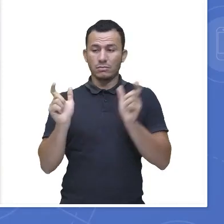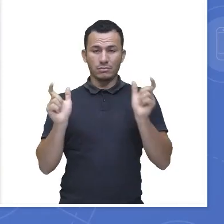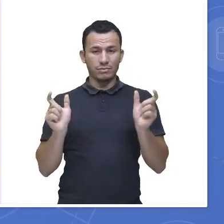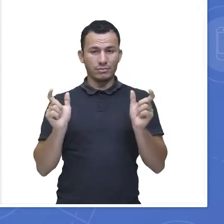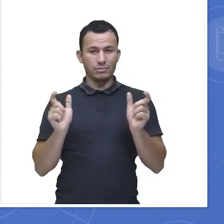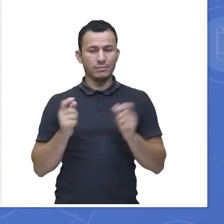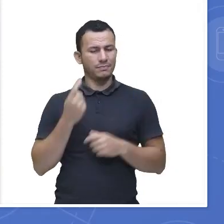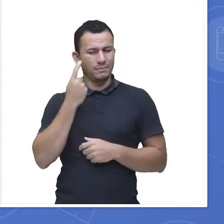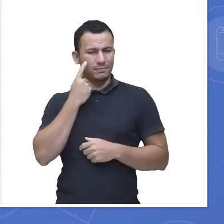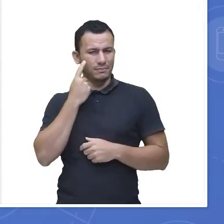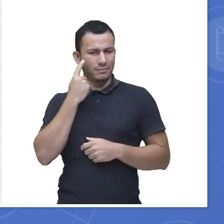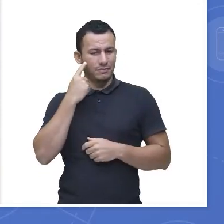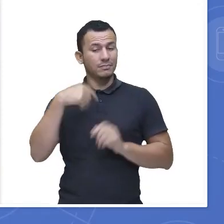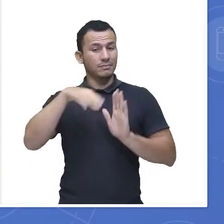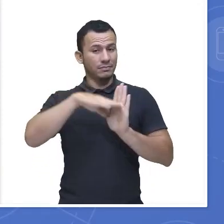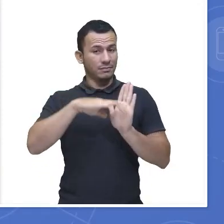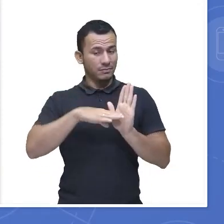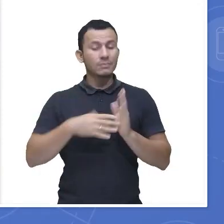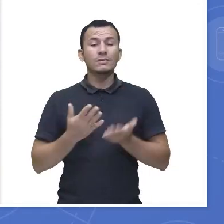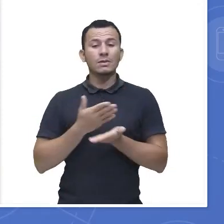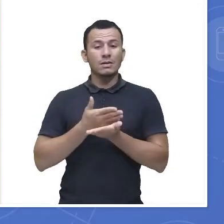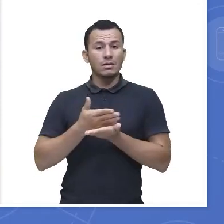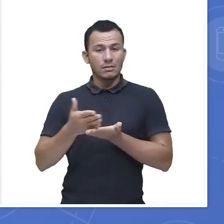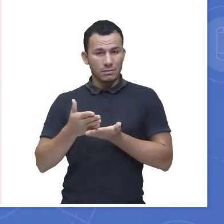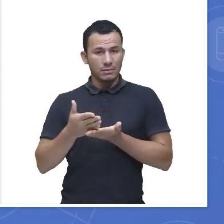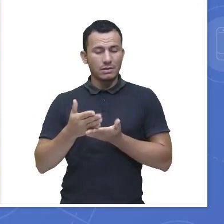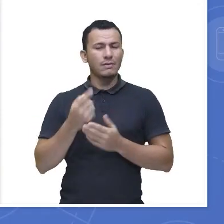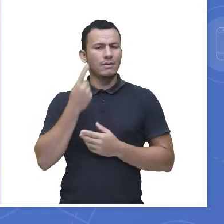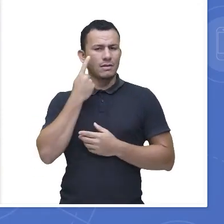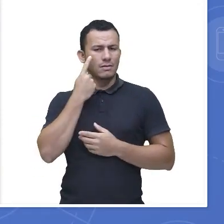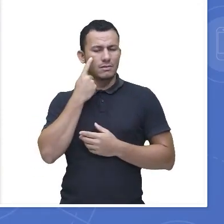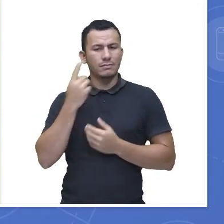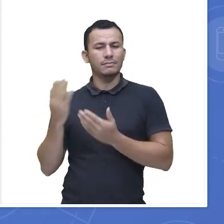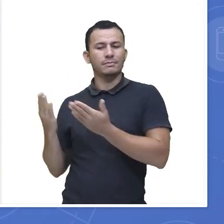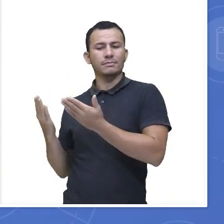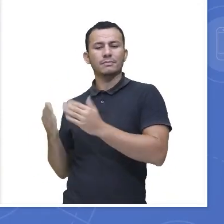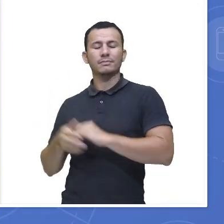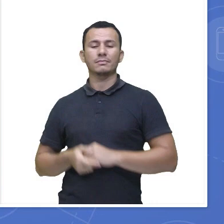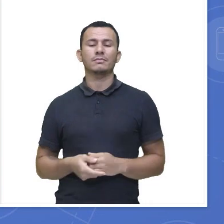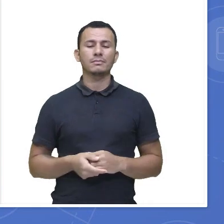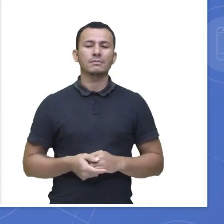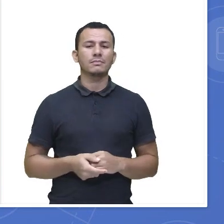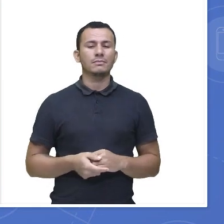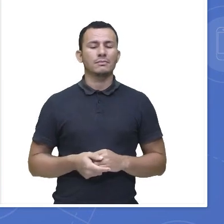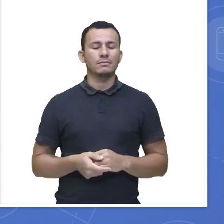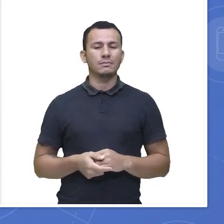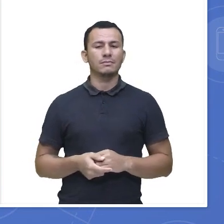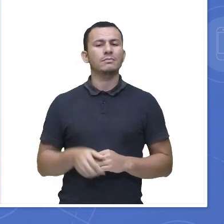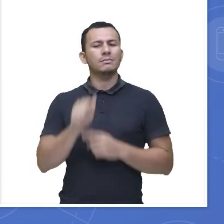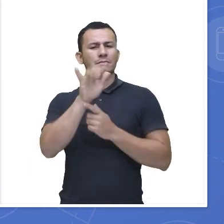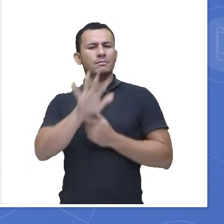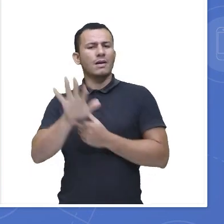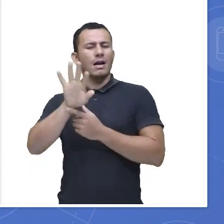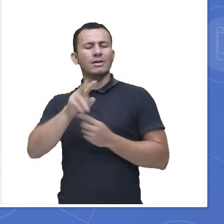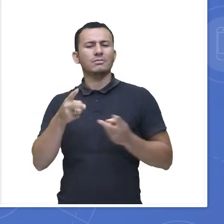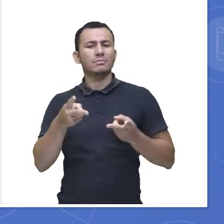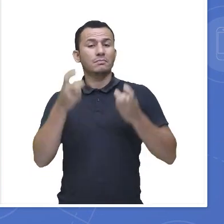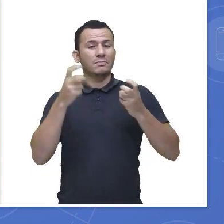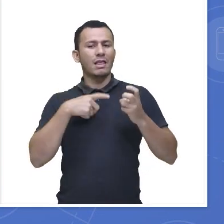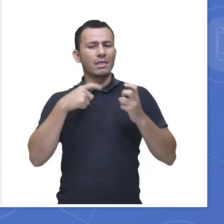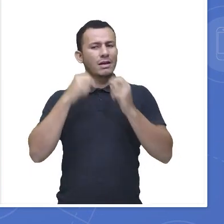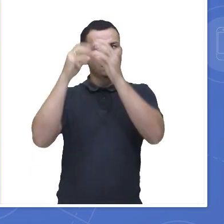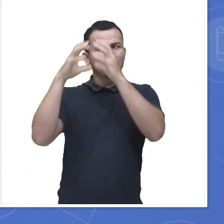Vamos lá então, para iniciar, observe então essa figurinha aqui com esse